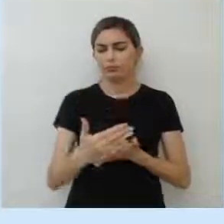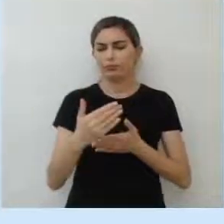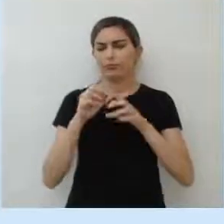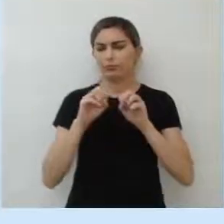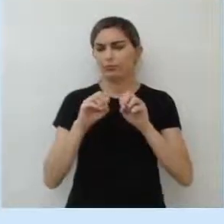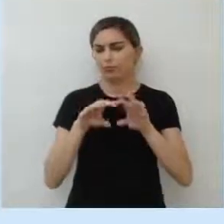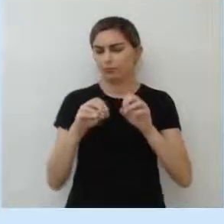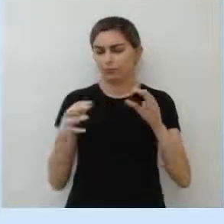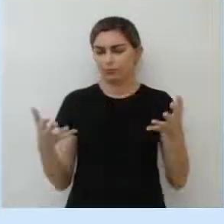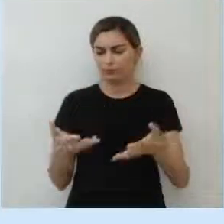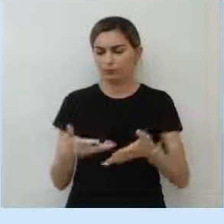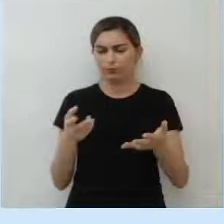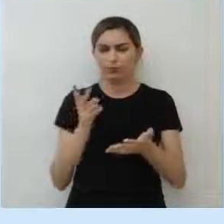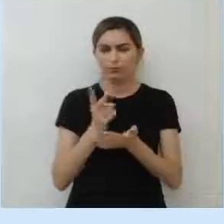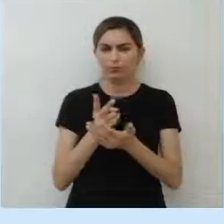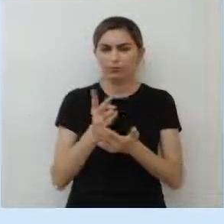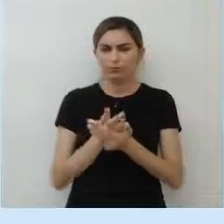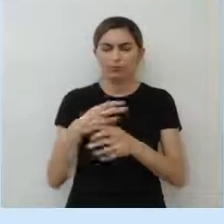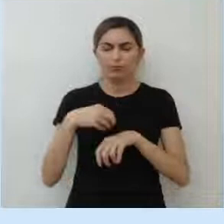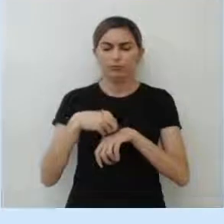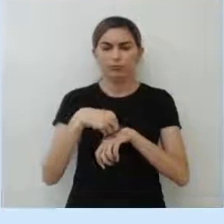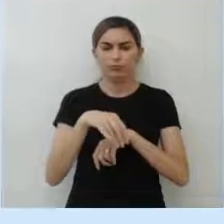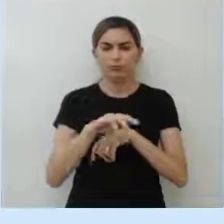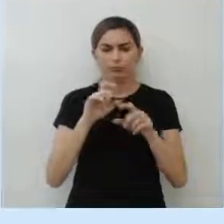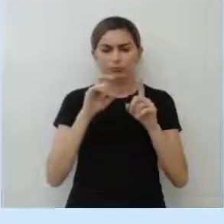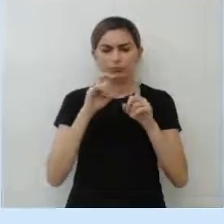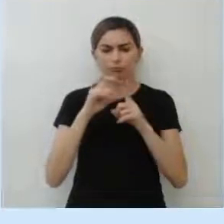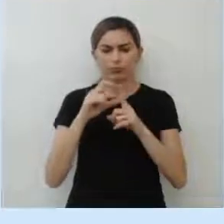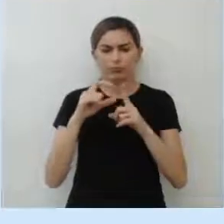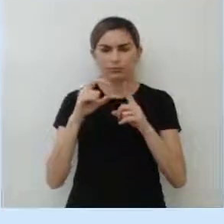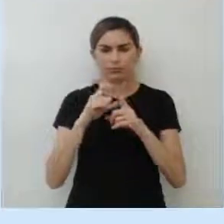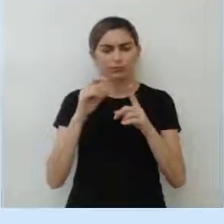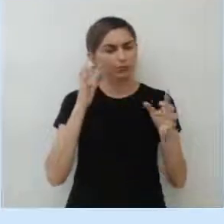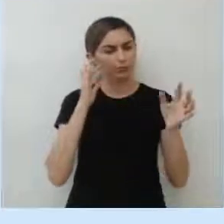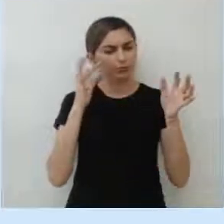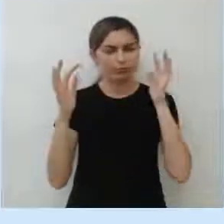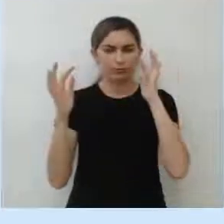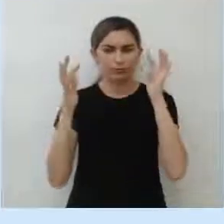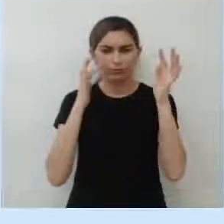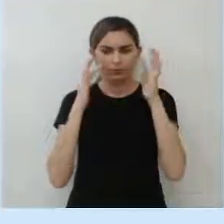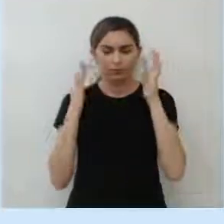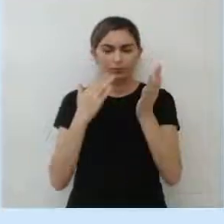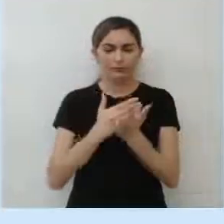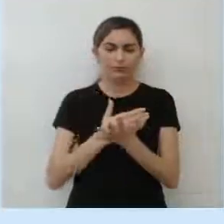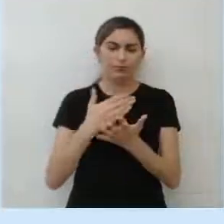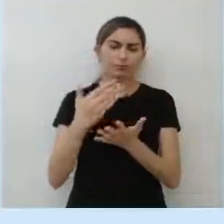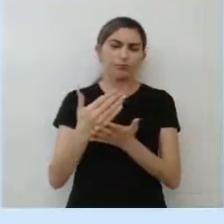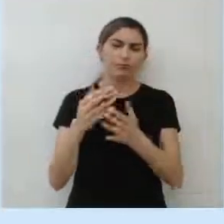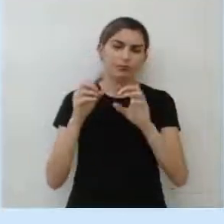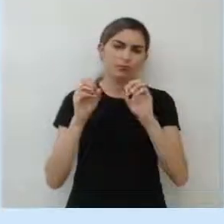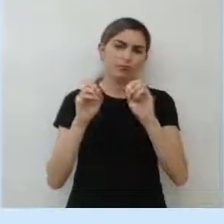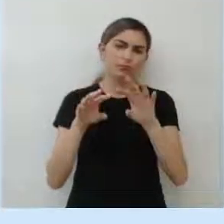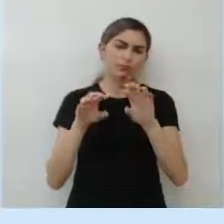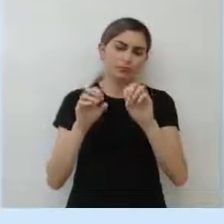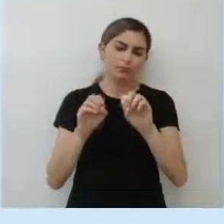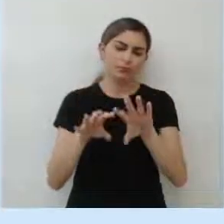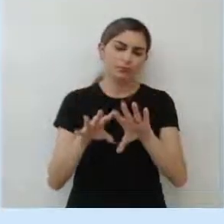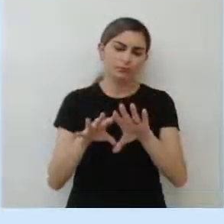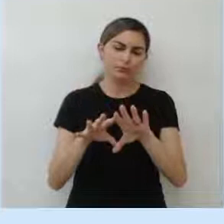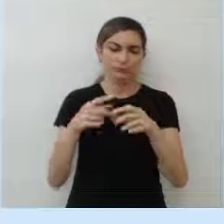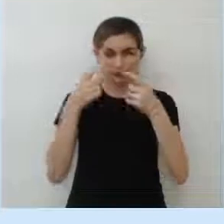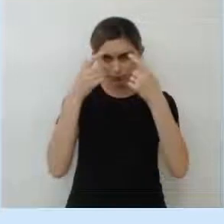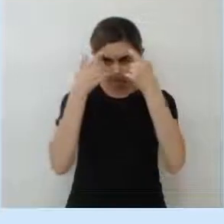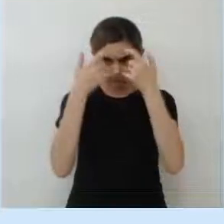como sempre, né, eu trago uma frase de alguém, uma reflexão, para a gente começar a aula já, né, com a